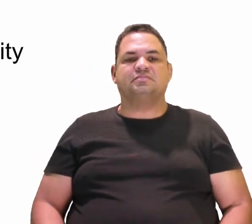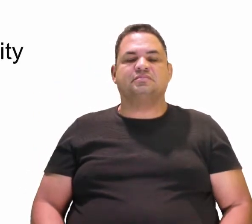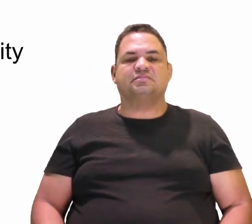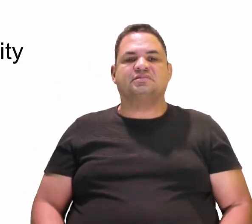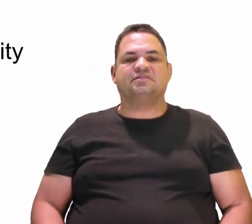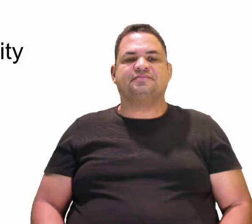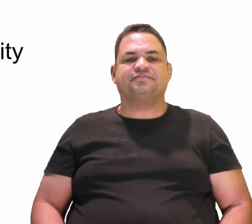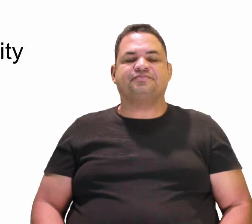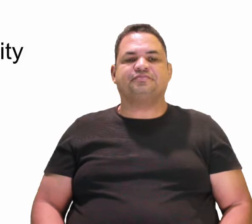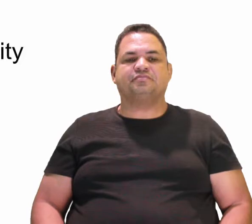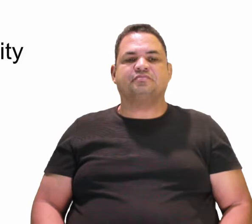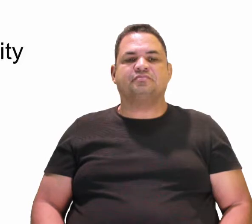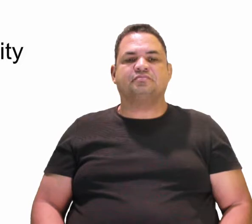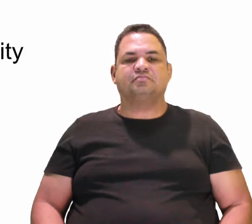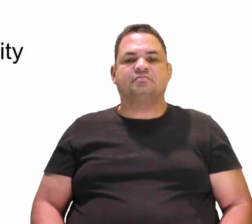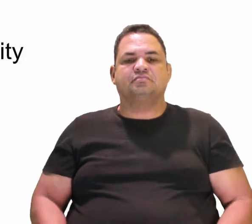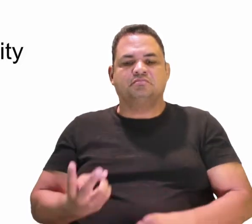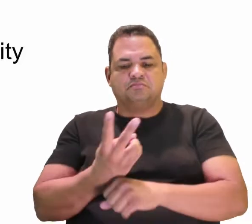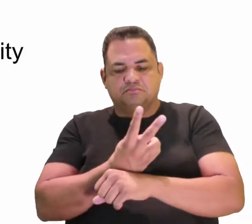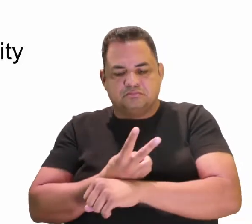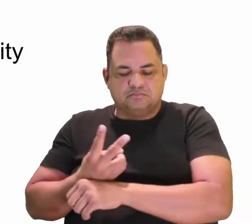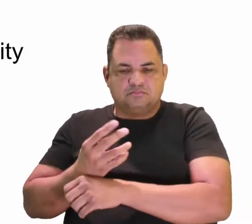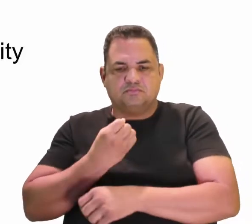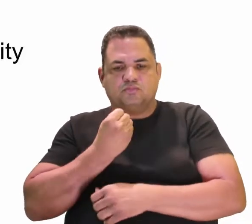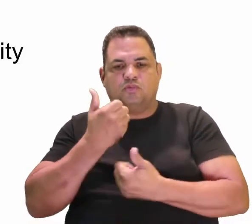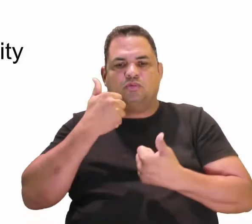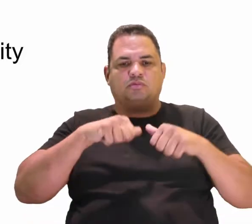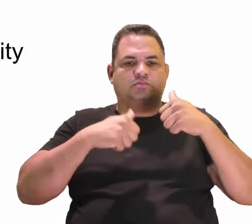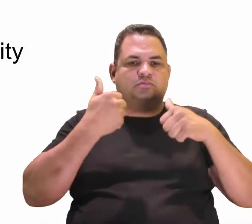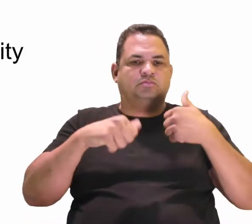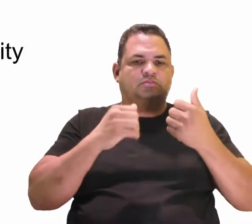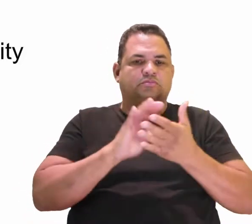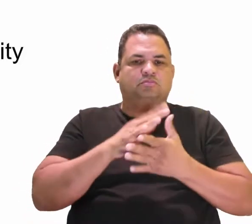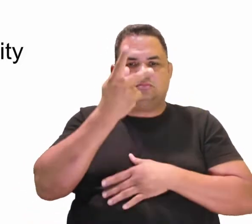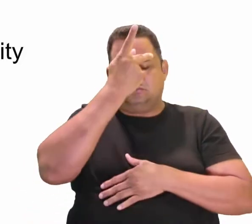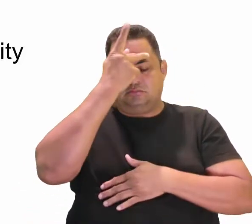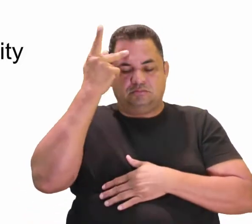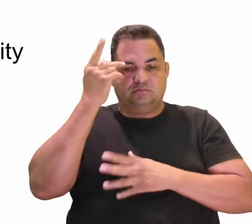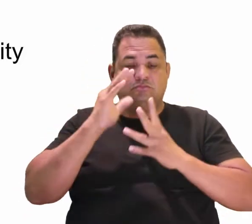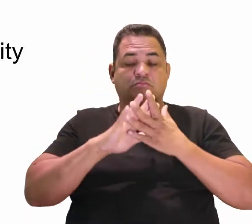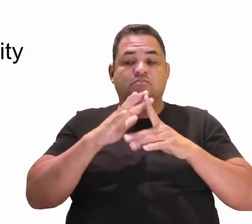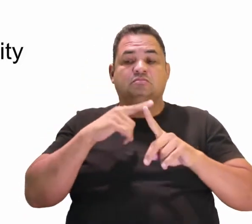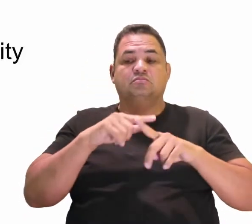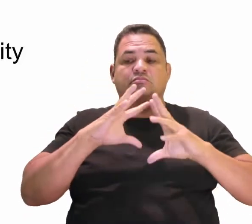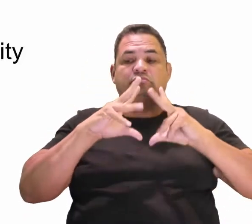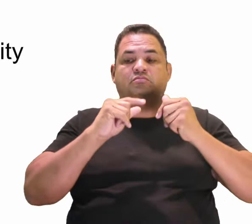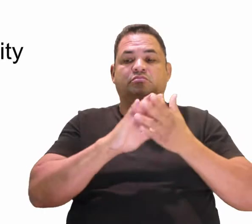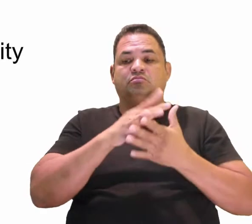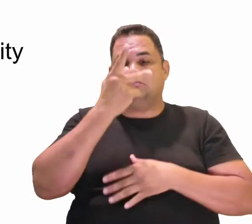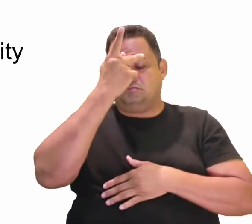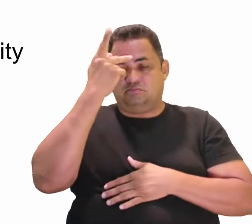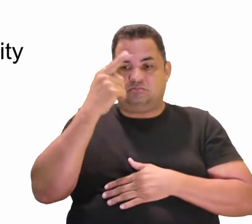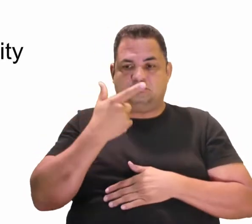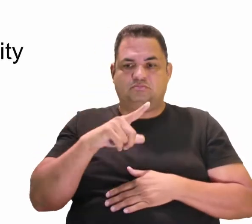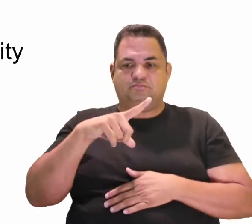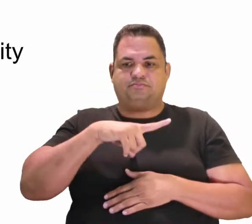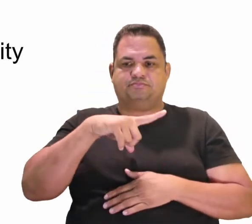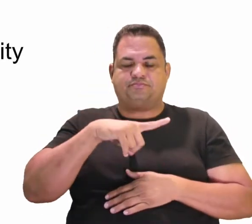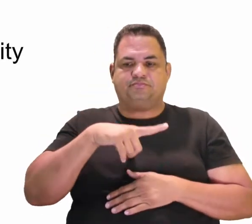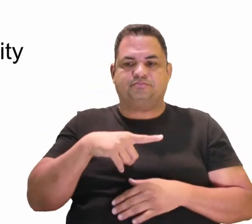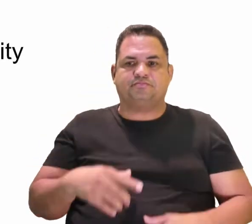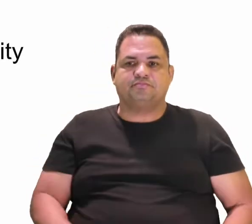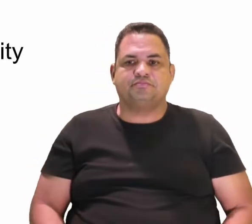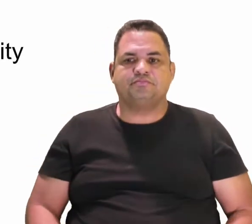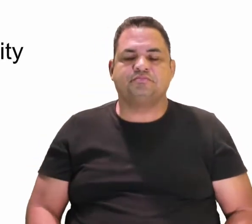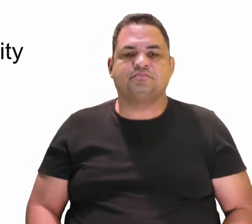in people. Procure boas qualidades nas pessoas, porque todo mundo tem. Até aquelas que não parecem ter, né, gente? Mas todo mundo tem